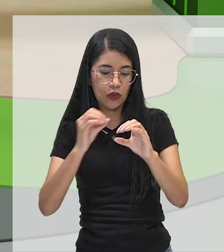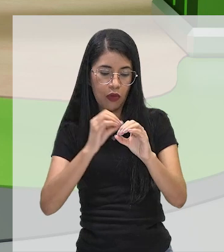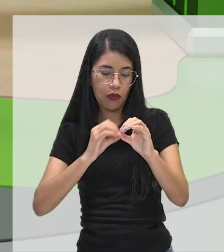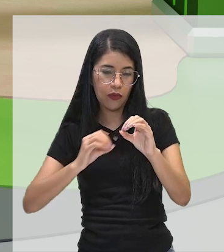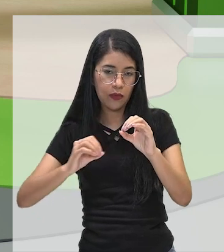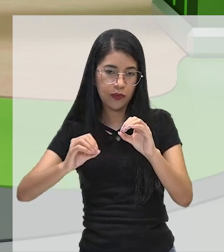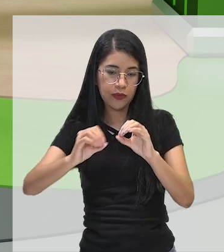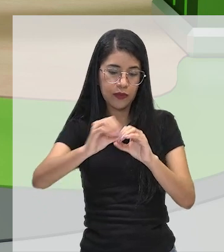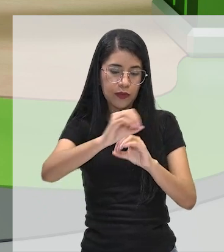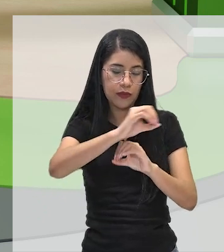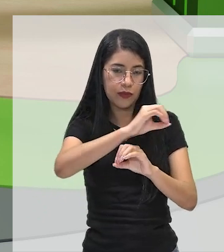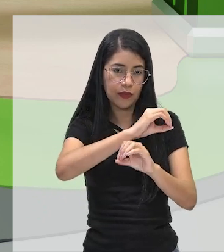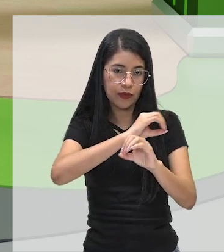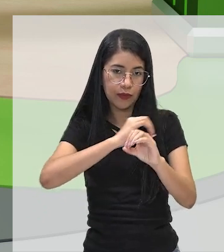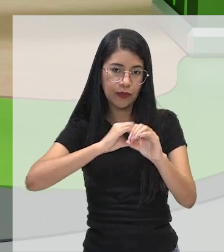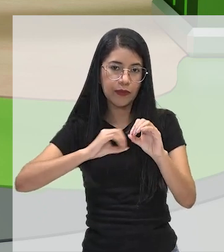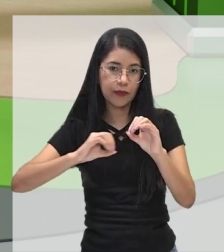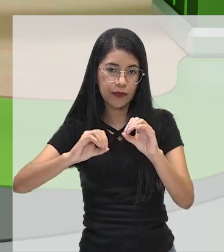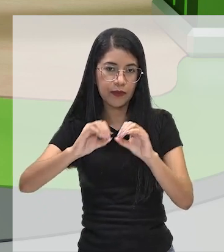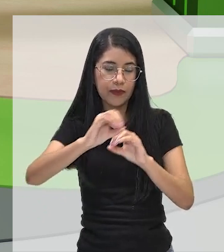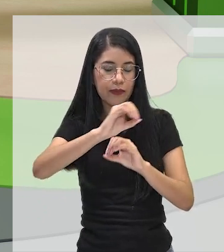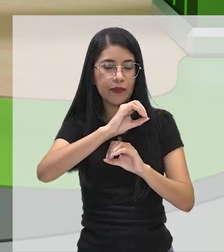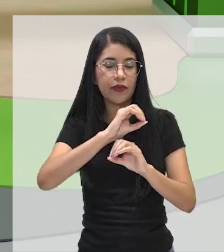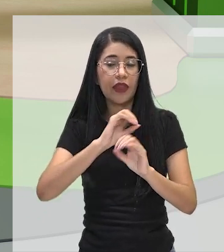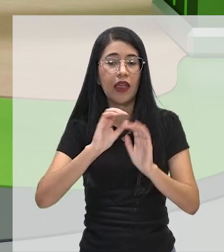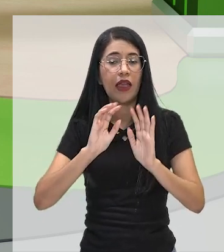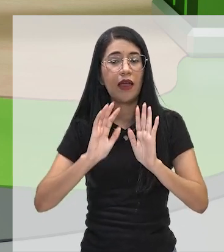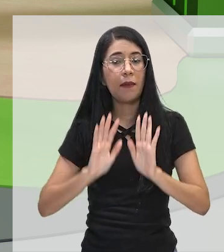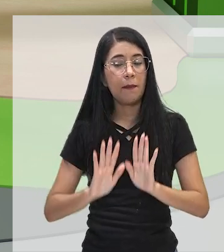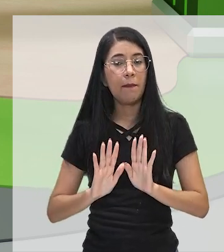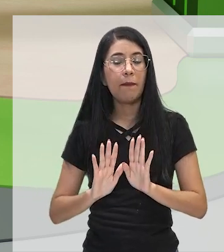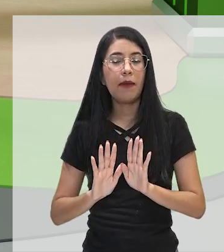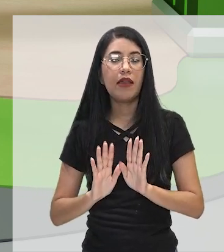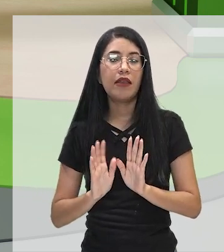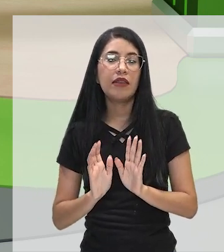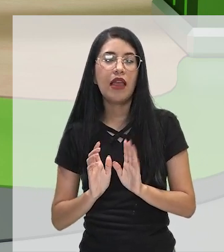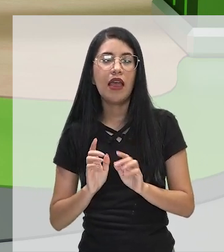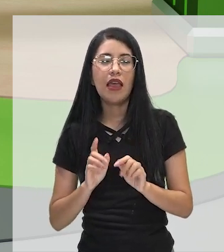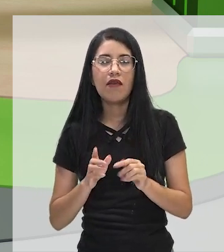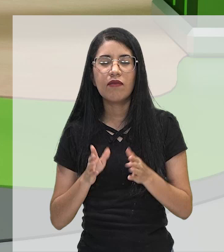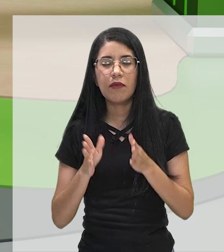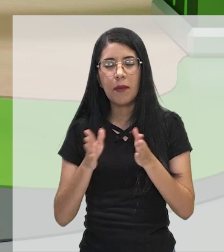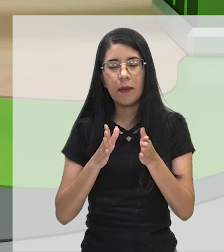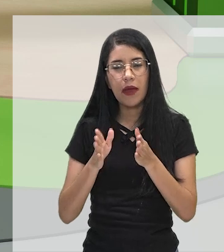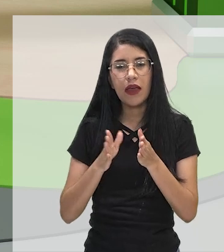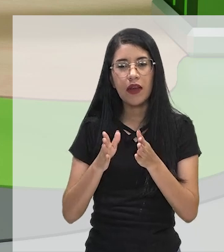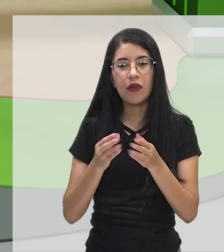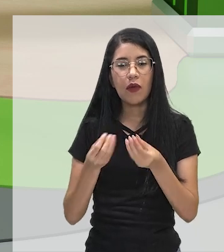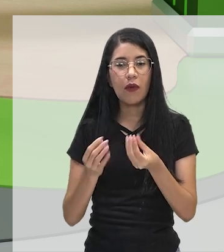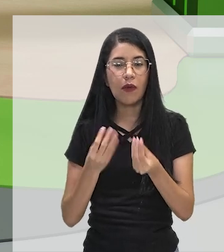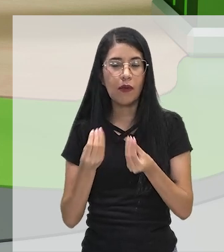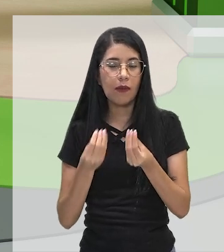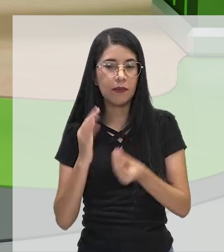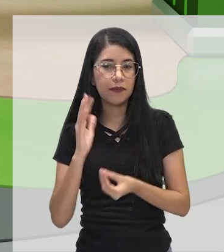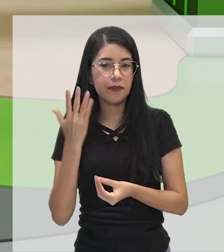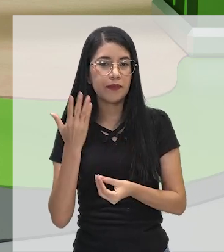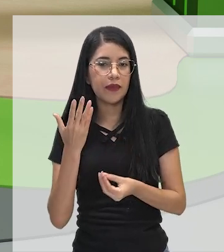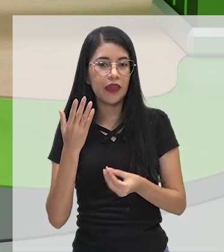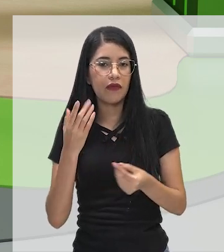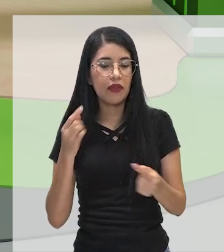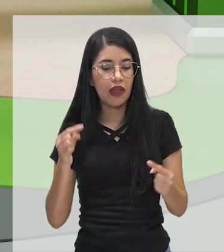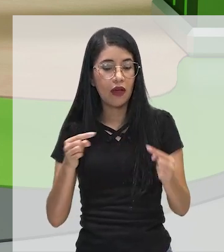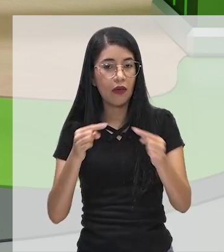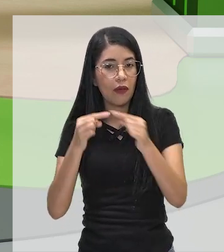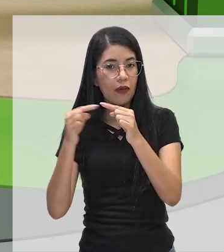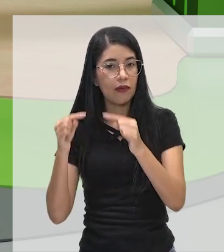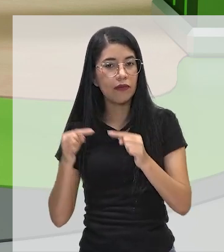certo? Ela vai fazer esse movimento ali de translação. Só que vai chegar pode chegar um momento que nesses movimentos ali eles vão estar